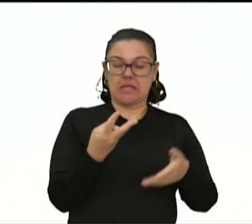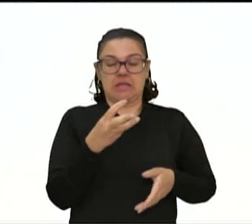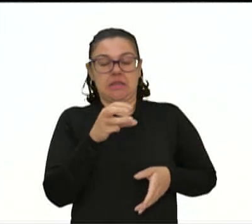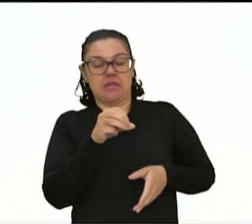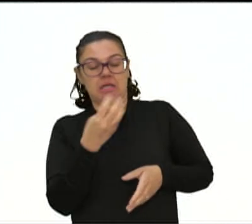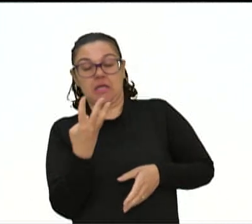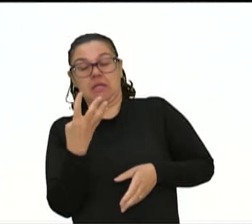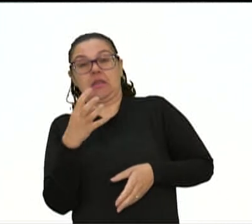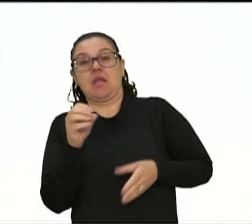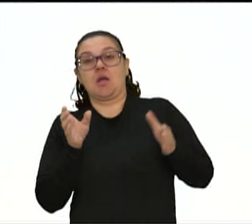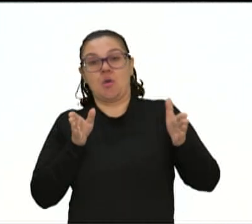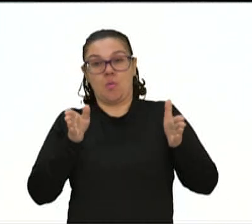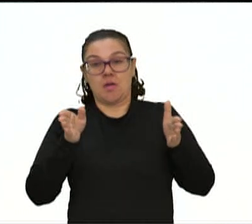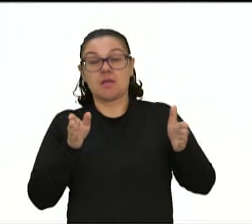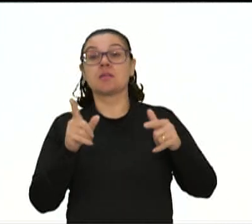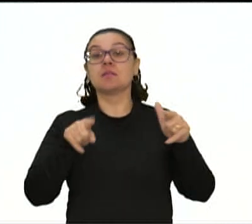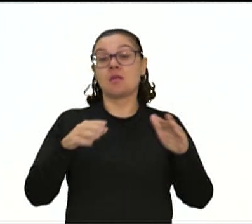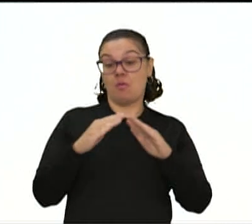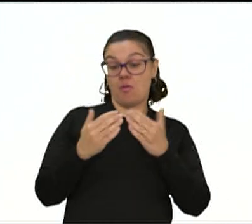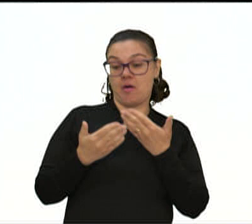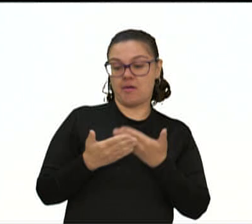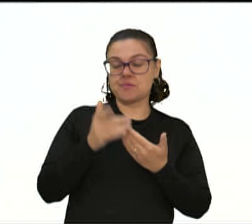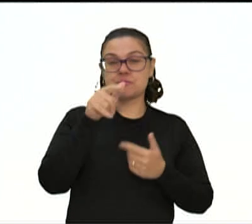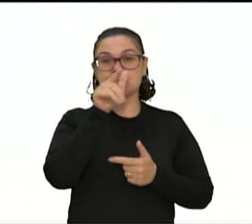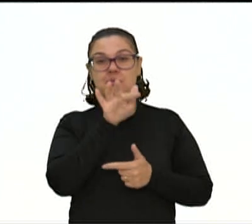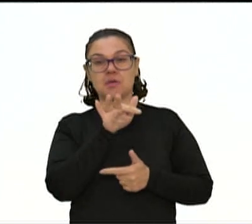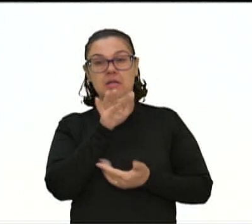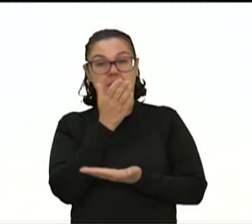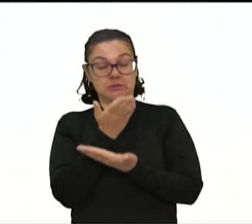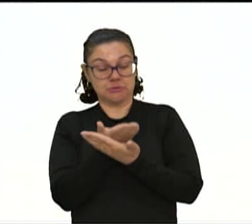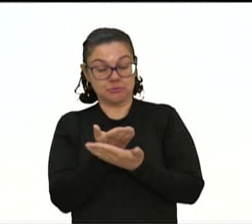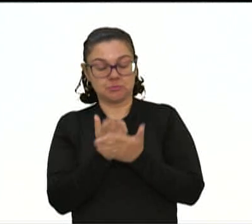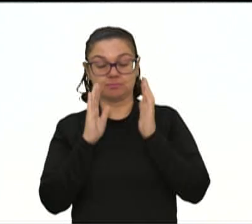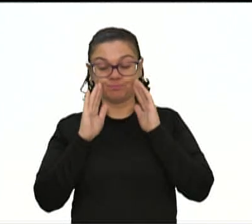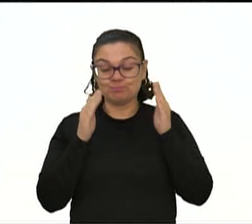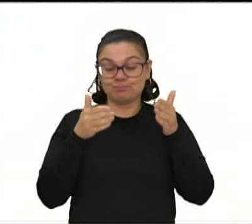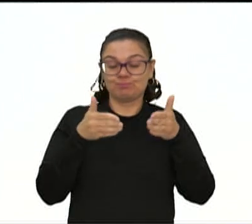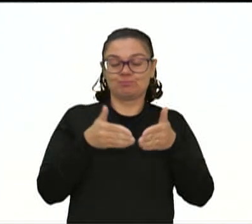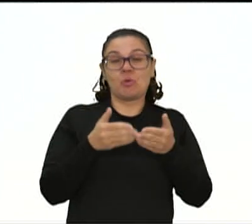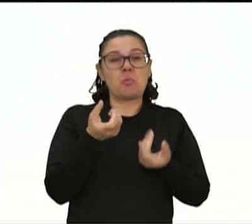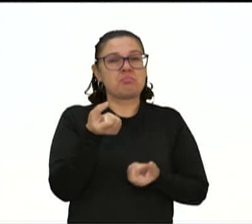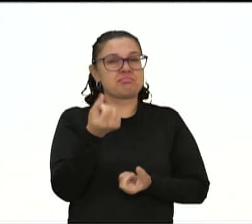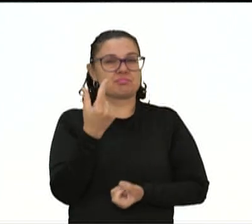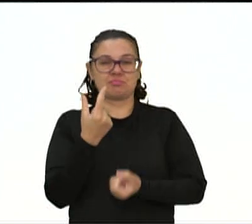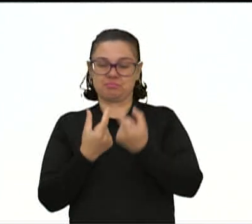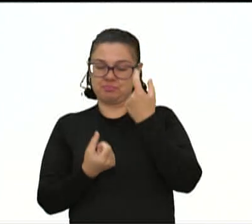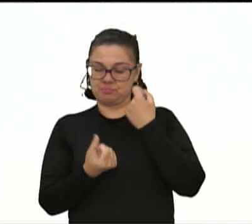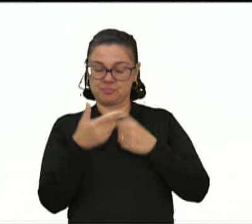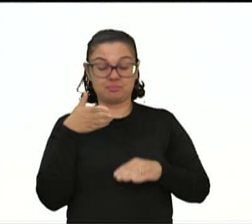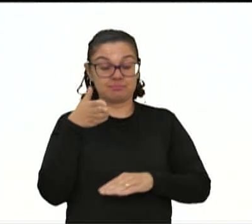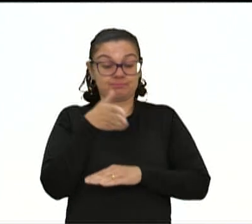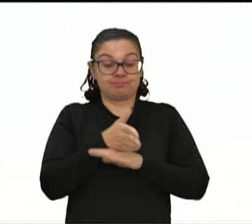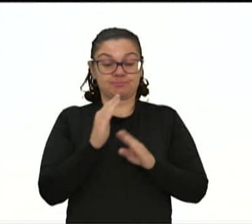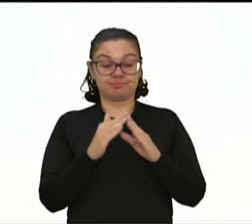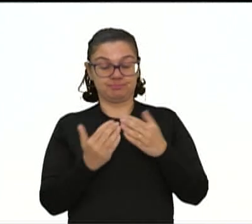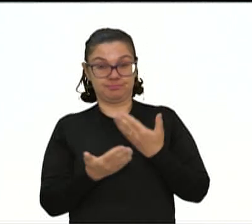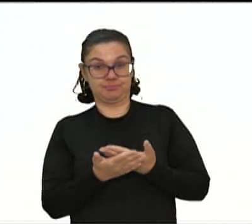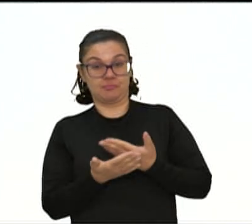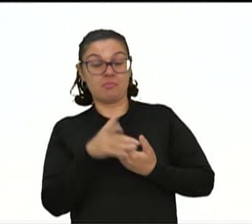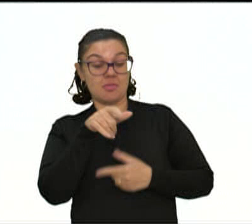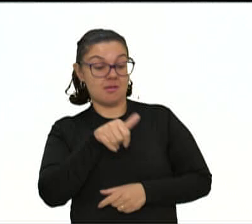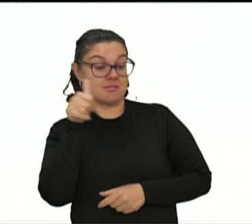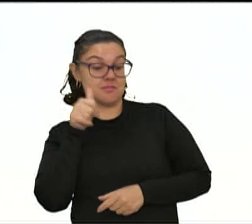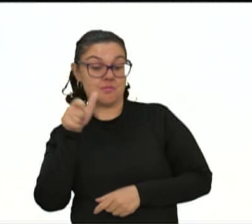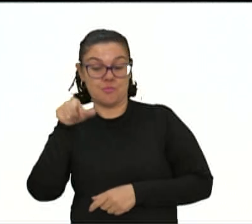a escola ainda era uma faculdade muito restrita, pouquíssimas pessoas tinham acesso à escola. Ela foi uma das